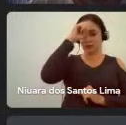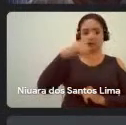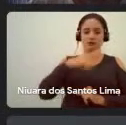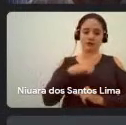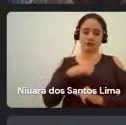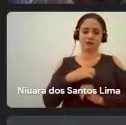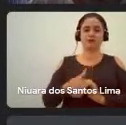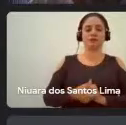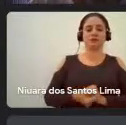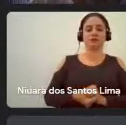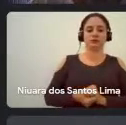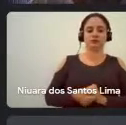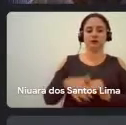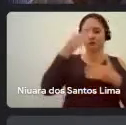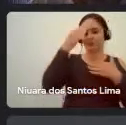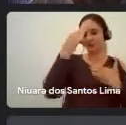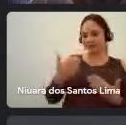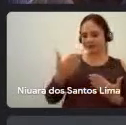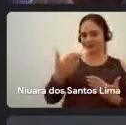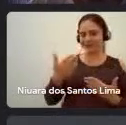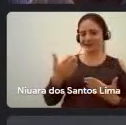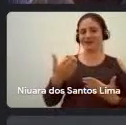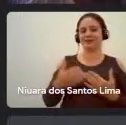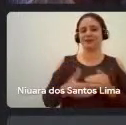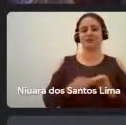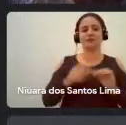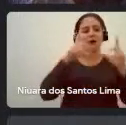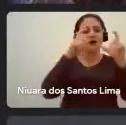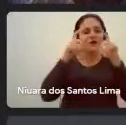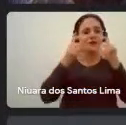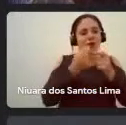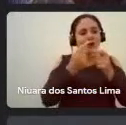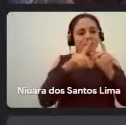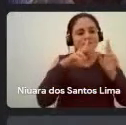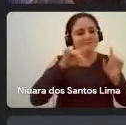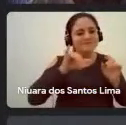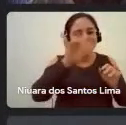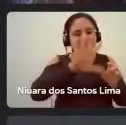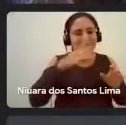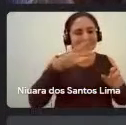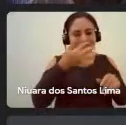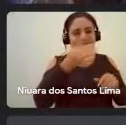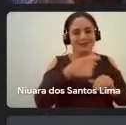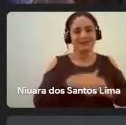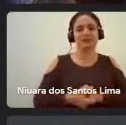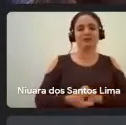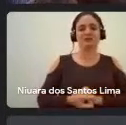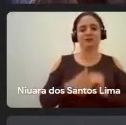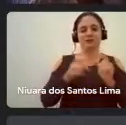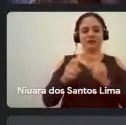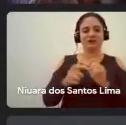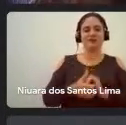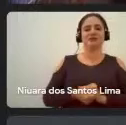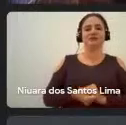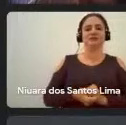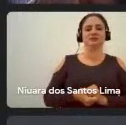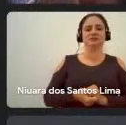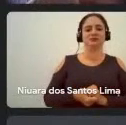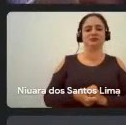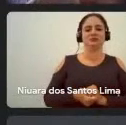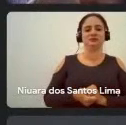tive. Obrigada pela vossa atenção. Aqui são algumas fotos da localidade, do meu